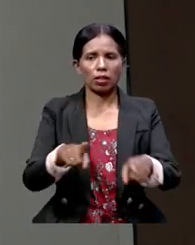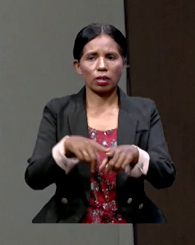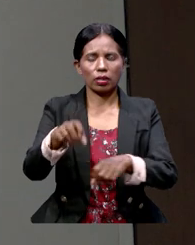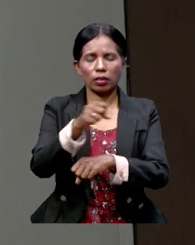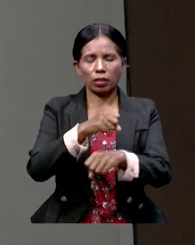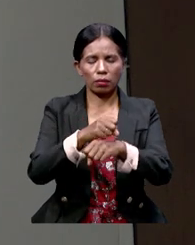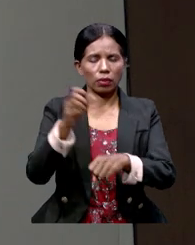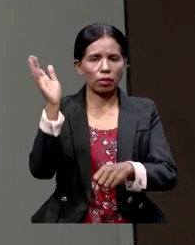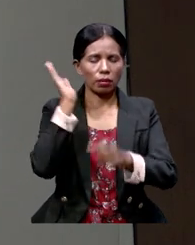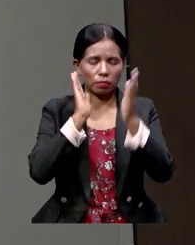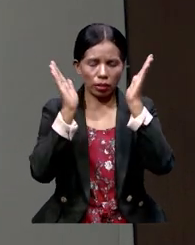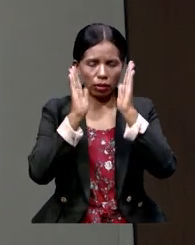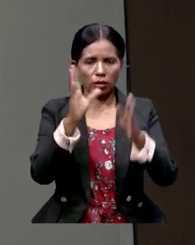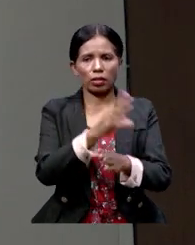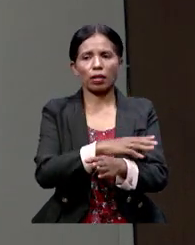Singapura, Malaysia ho